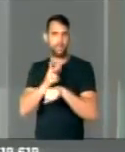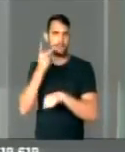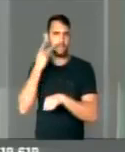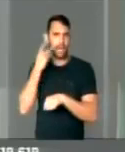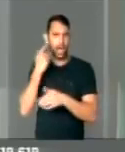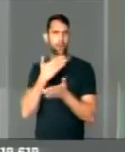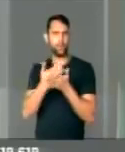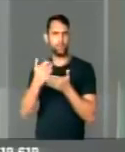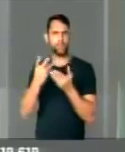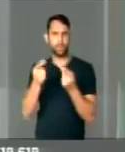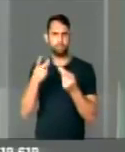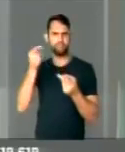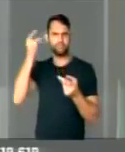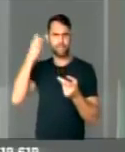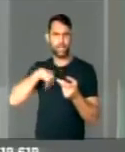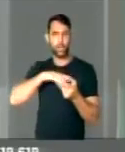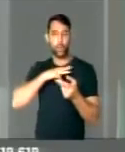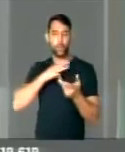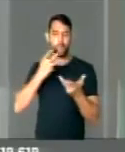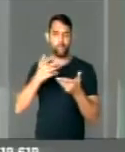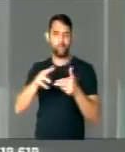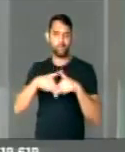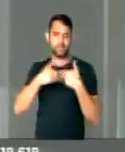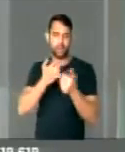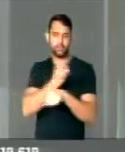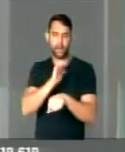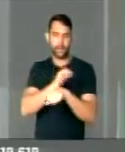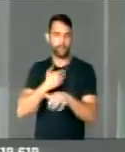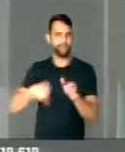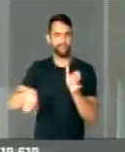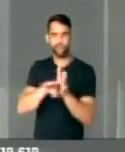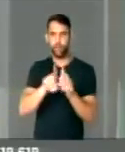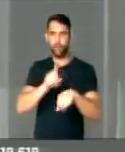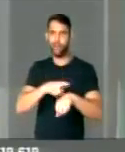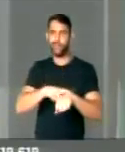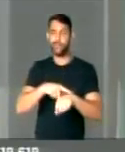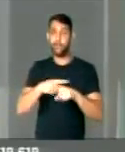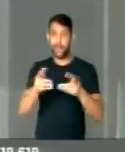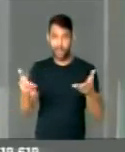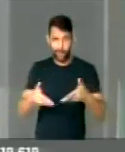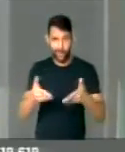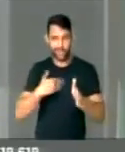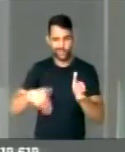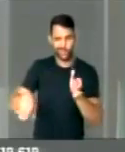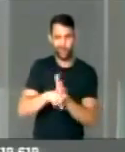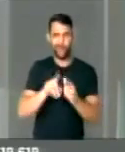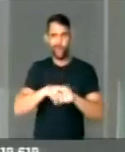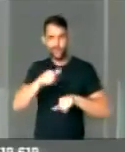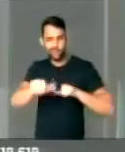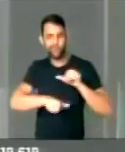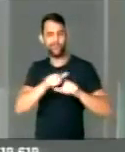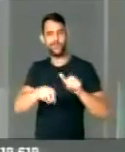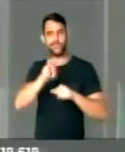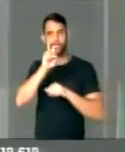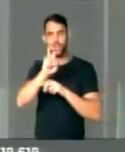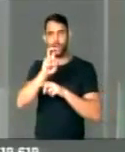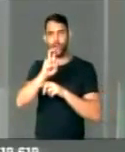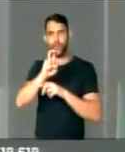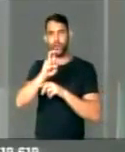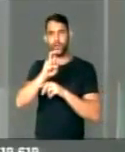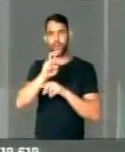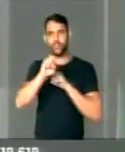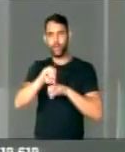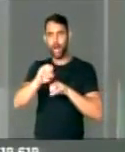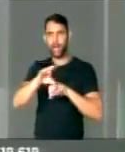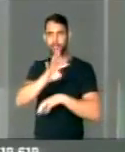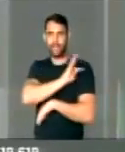Pernambuco começou isso há muito tempo, e o Maranhão, infelizmente, não havia chegado o seu momento. Agora chegou. 5 em funcionamento já